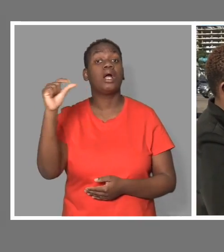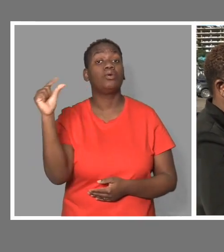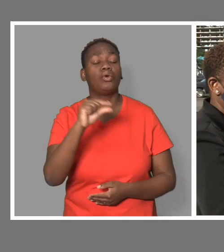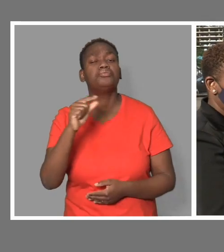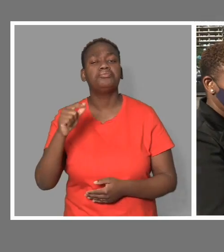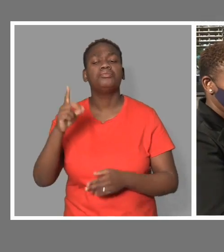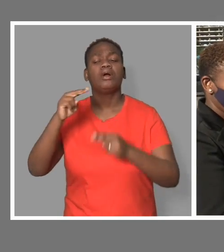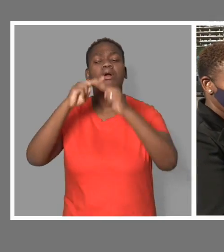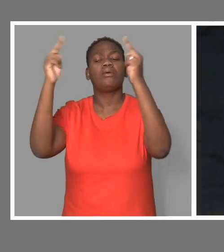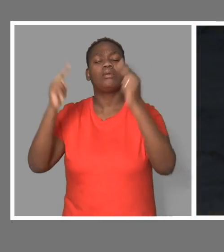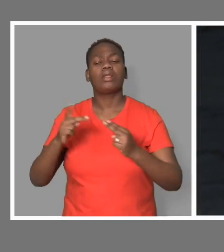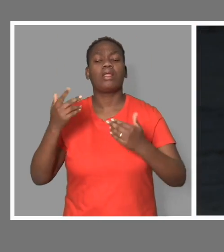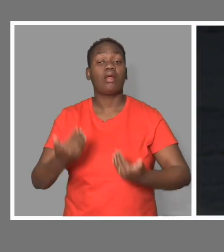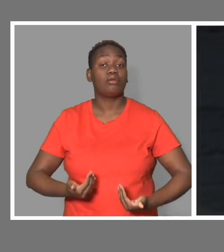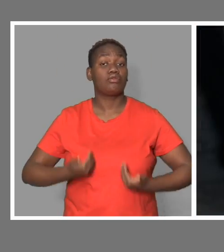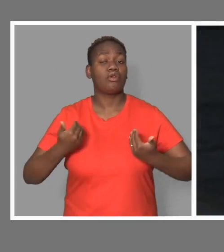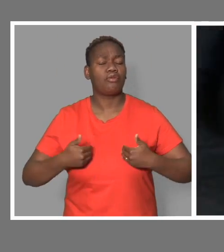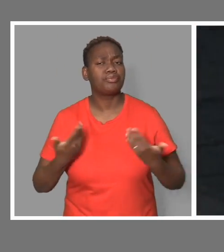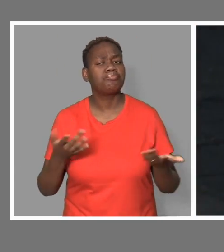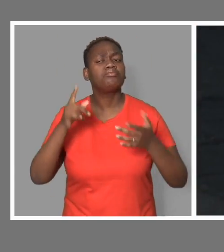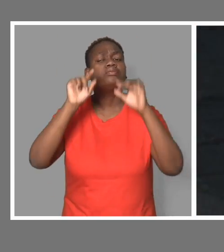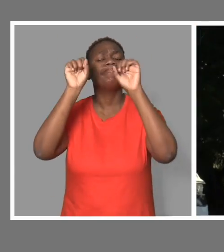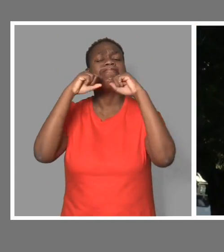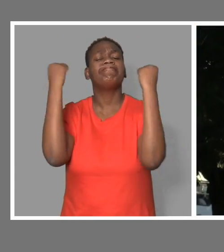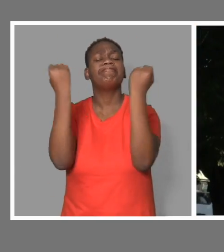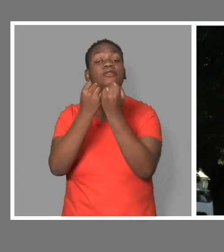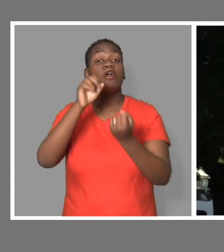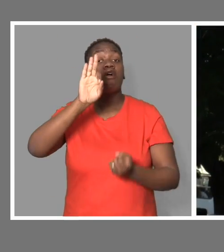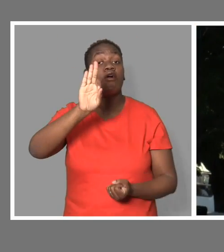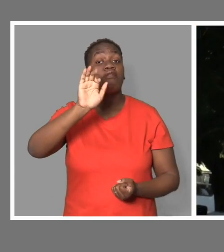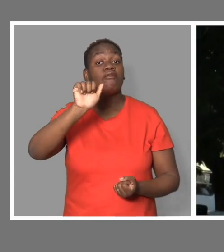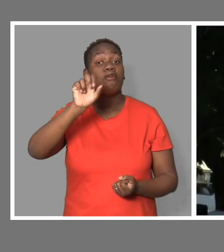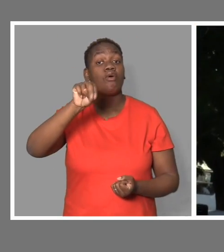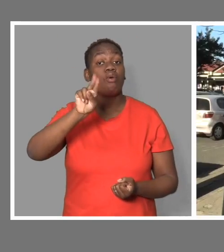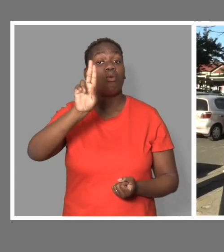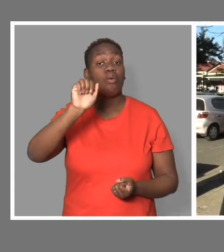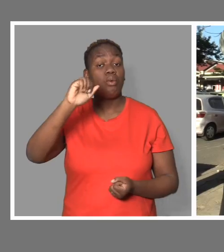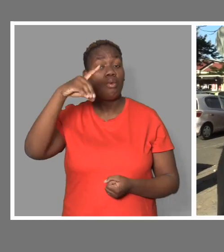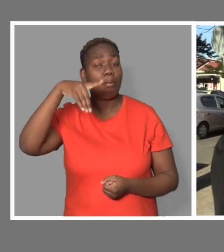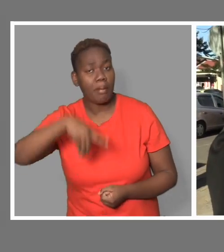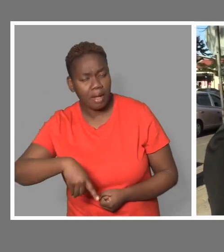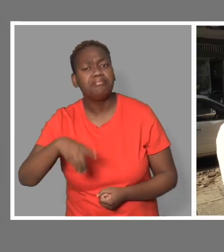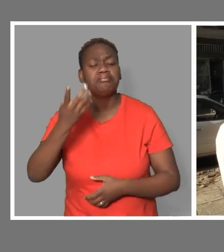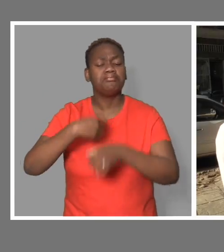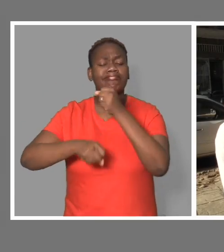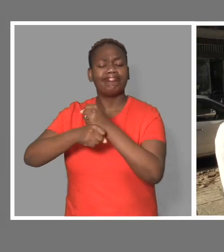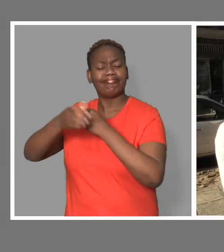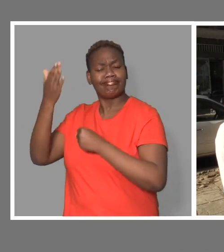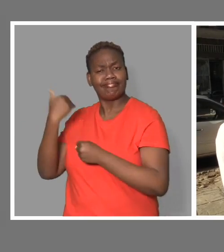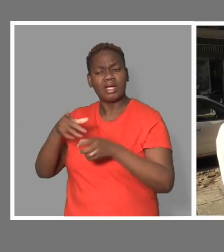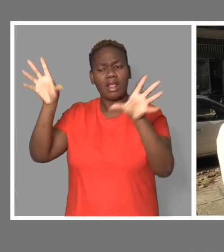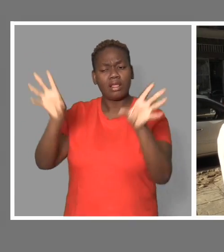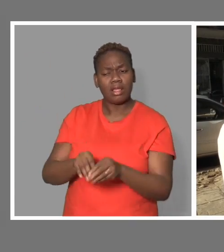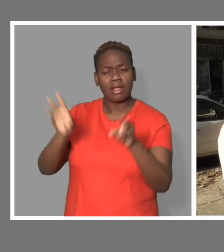do Fundo das Nações Unidas para a População, FUNUAP, divulgado em 2017, revela que 45